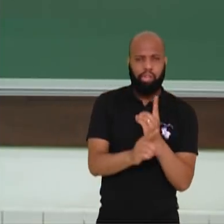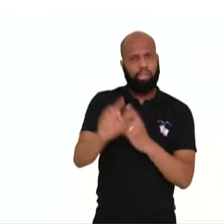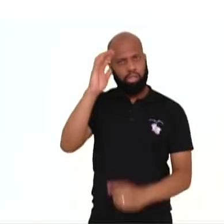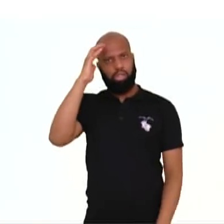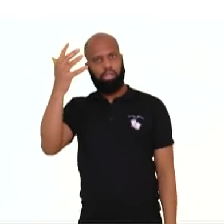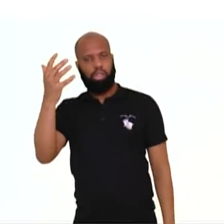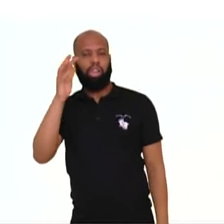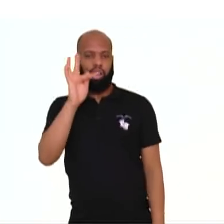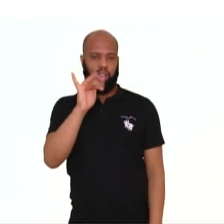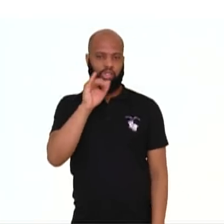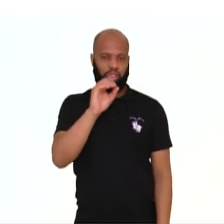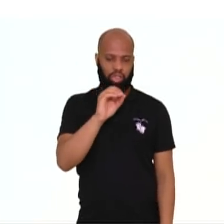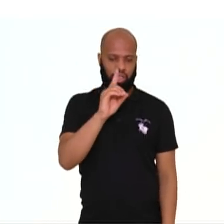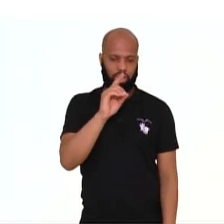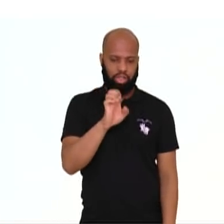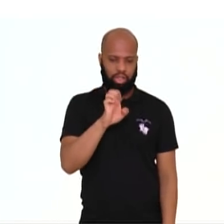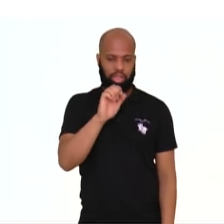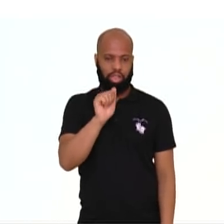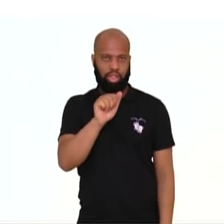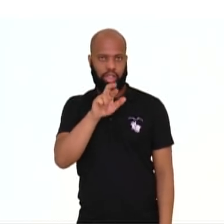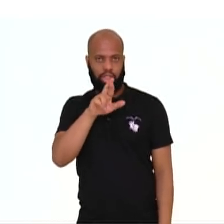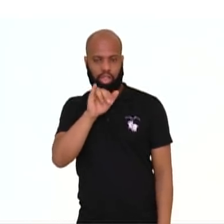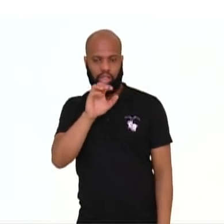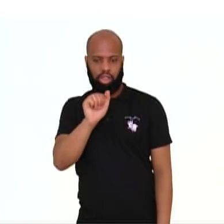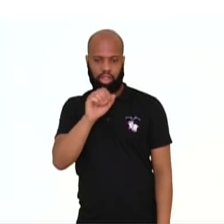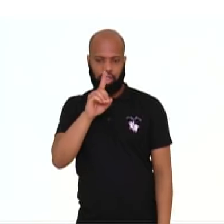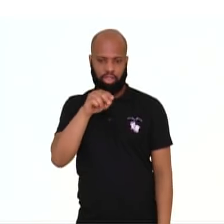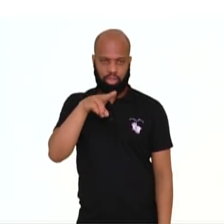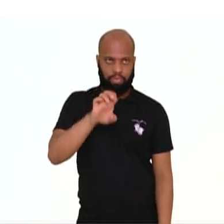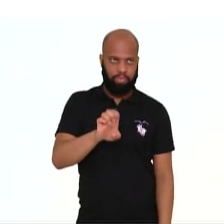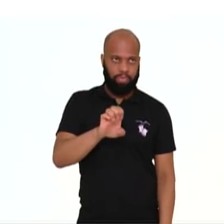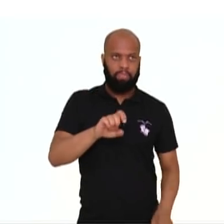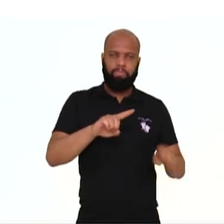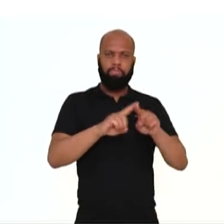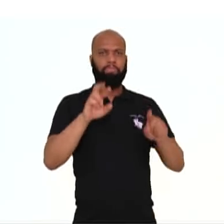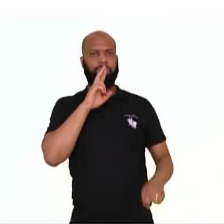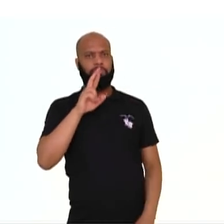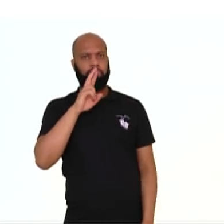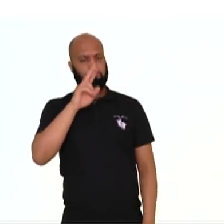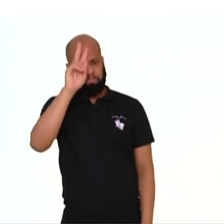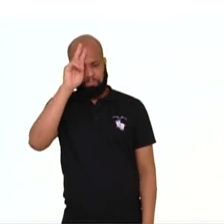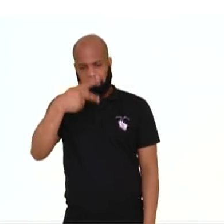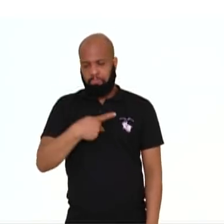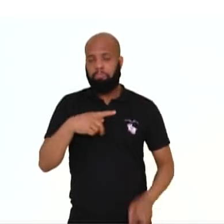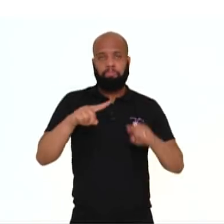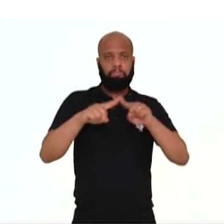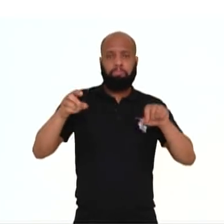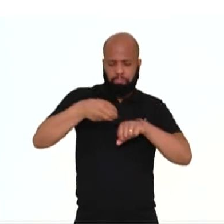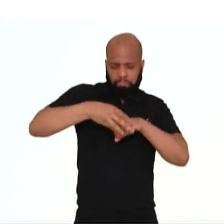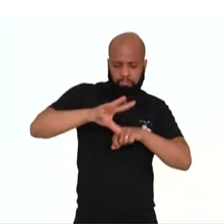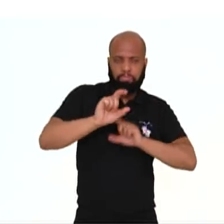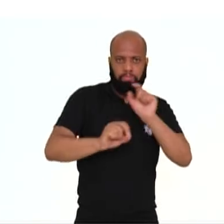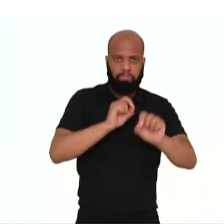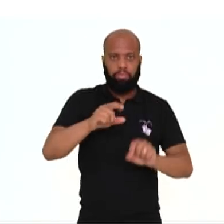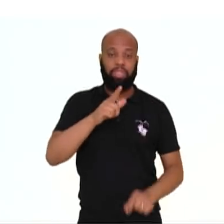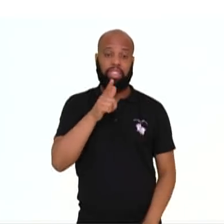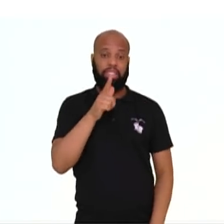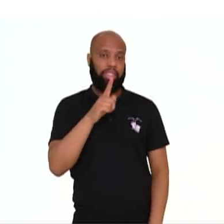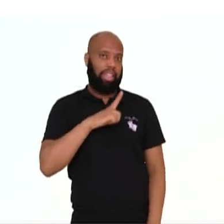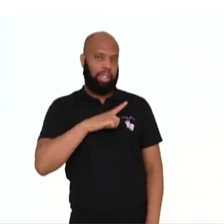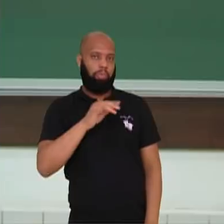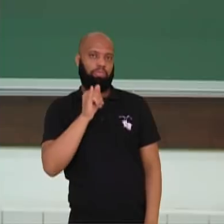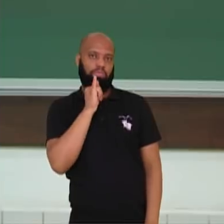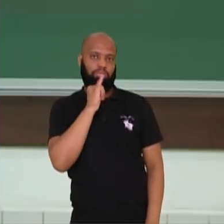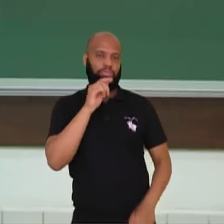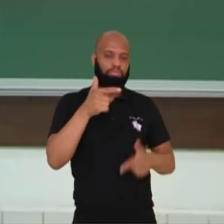a resolvê-lo. A resposta é bastante pessoal. O que o professor gostaria de dizer só que um problema